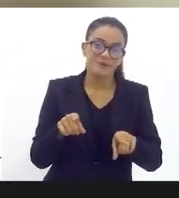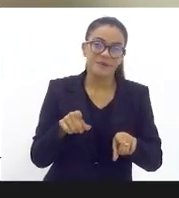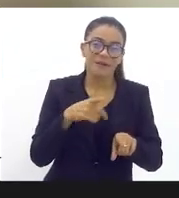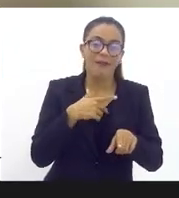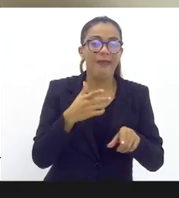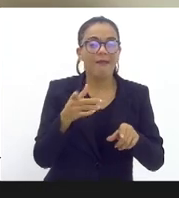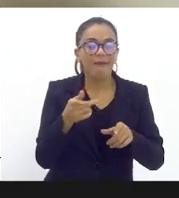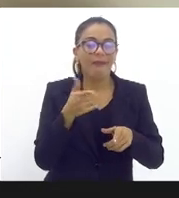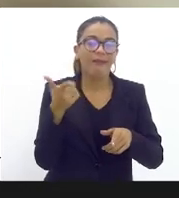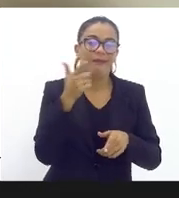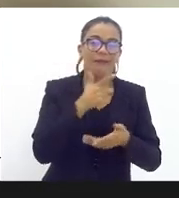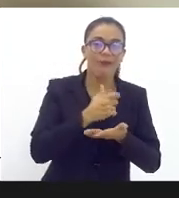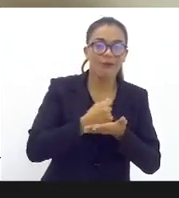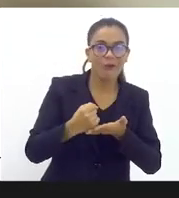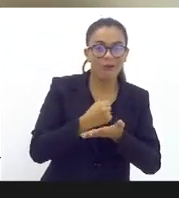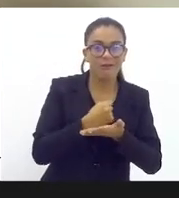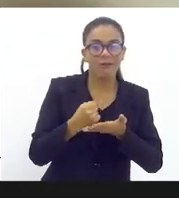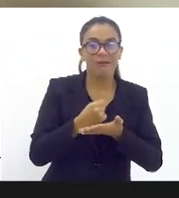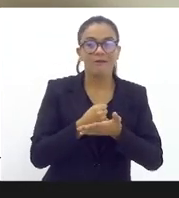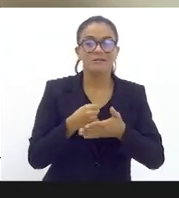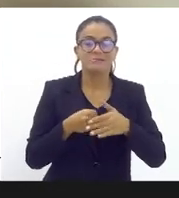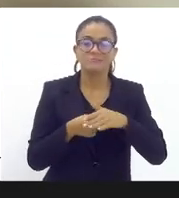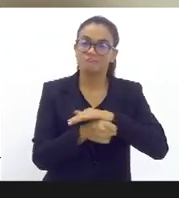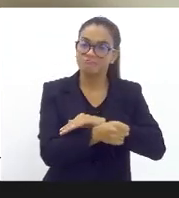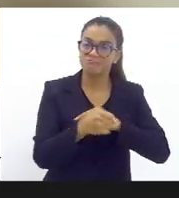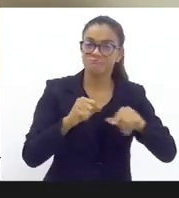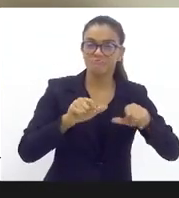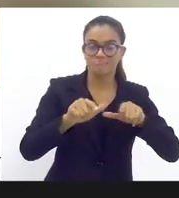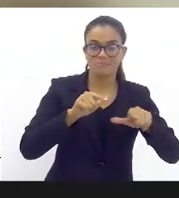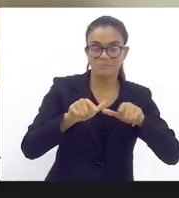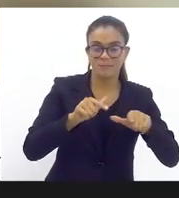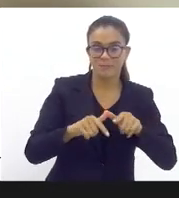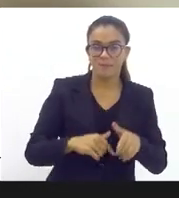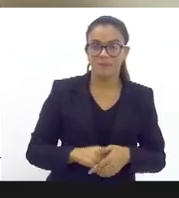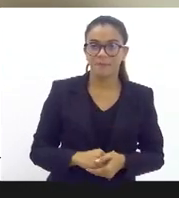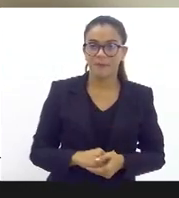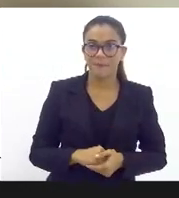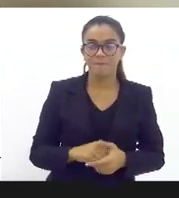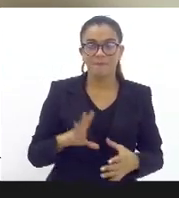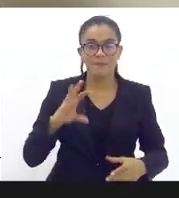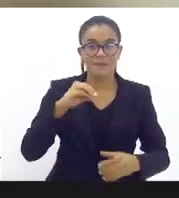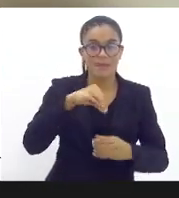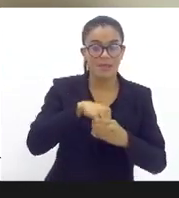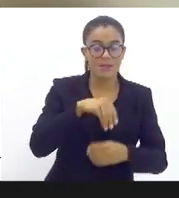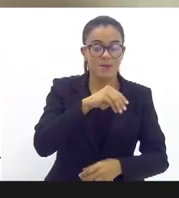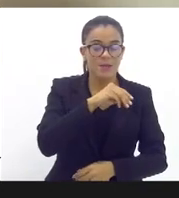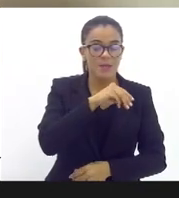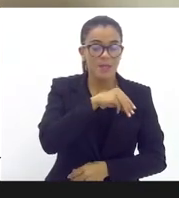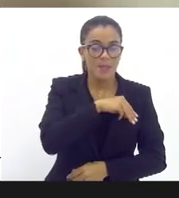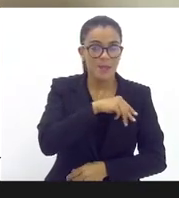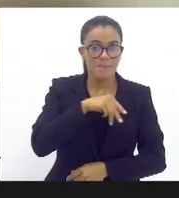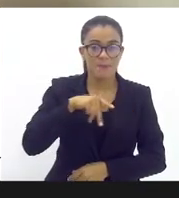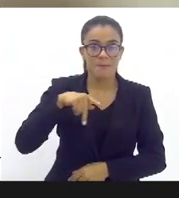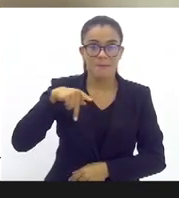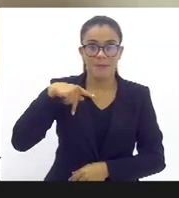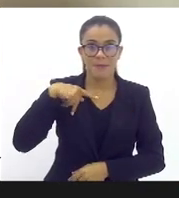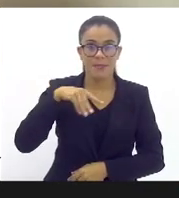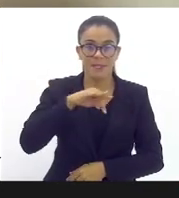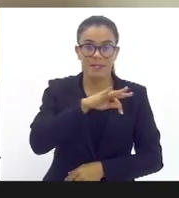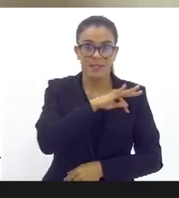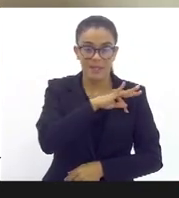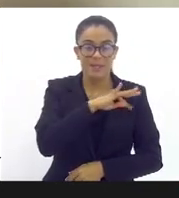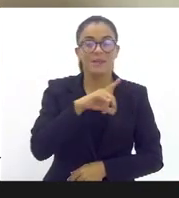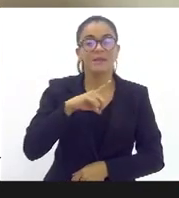os processos de admissão de trabalhadores. Dentro do MPT, nós temos um projeto de